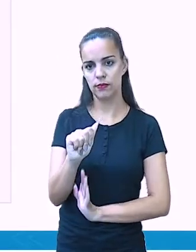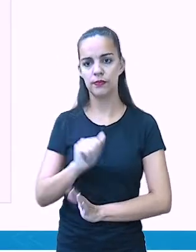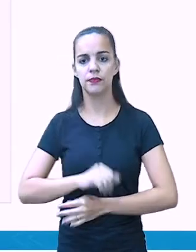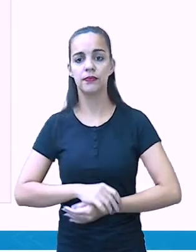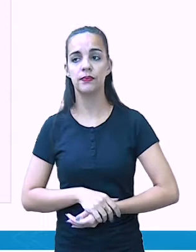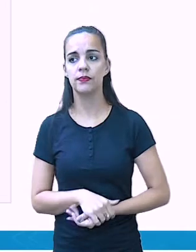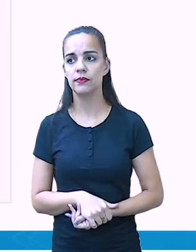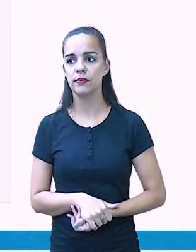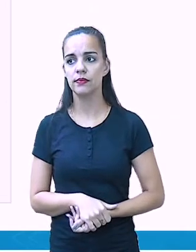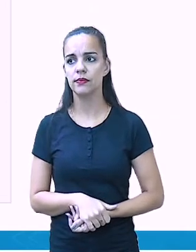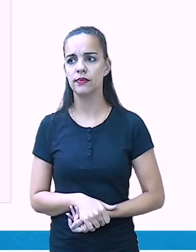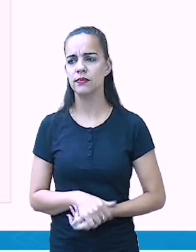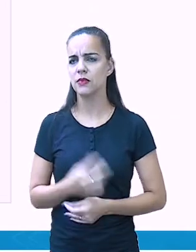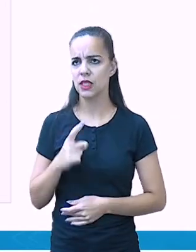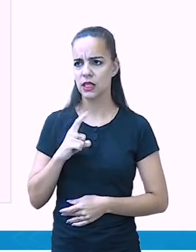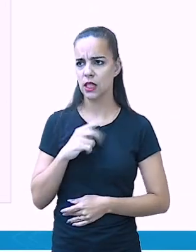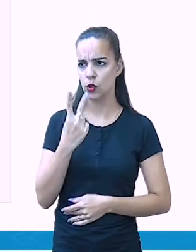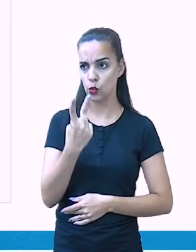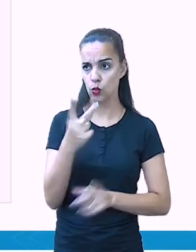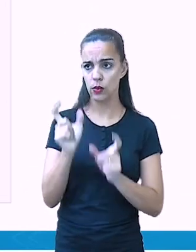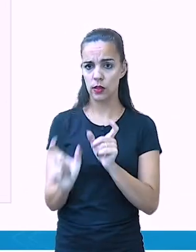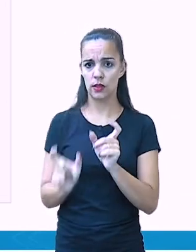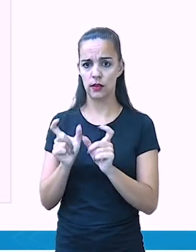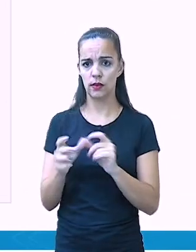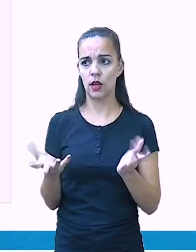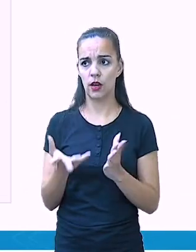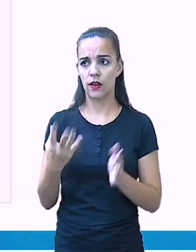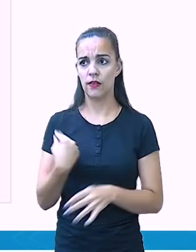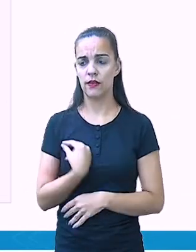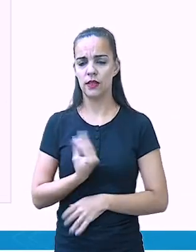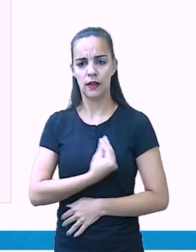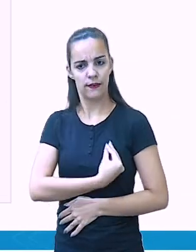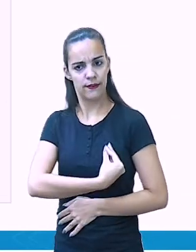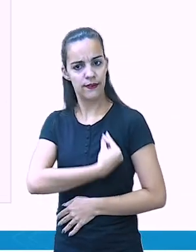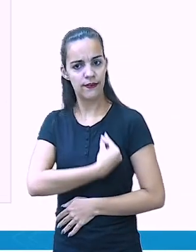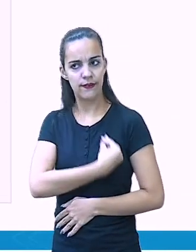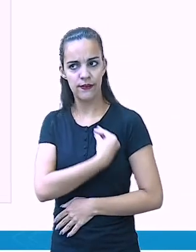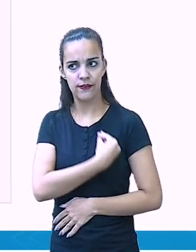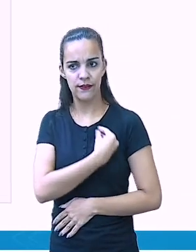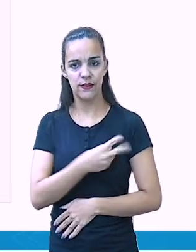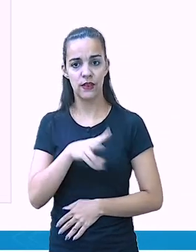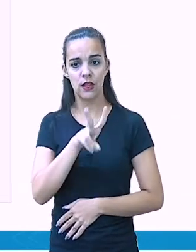Dica. 2 sílabas. E agora, junto comigo, a palavra vida.